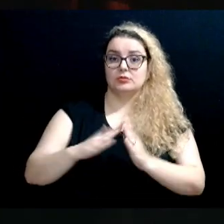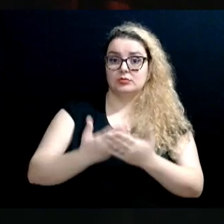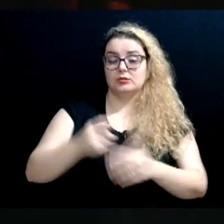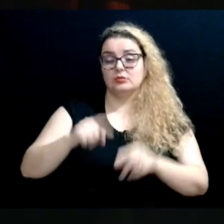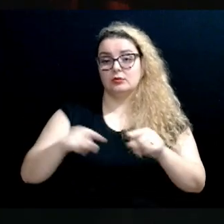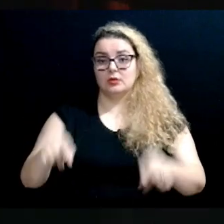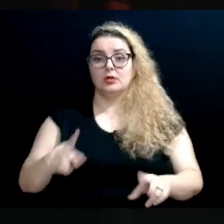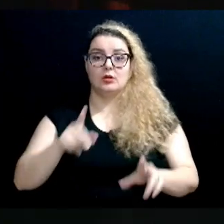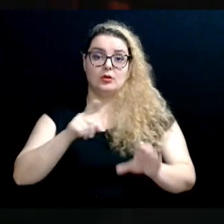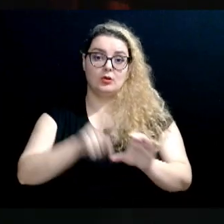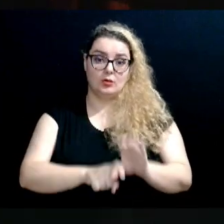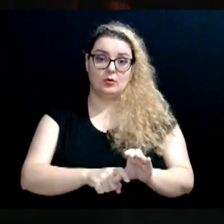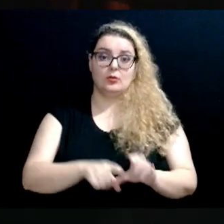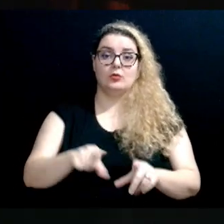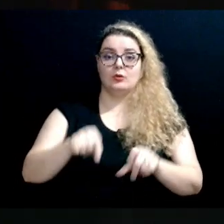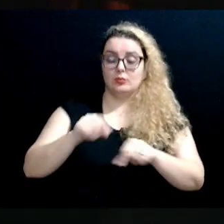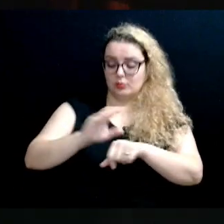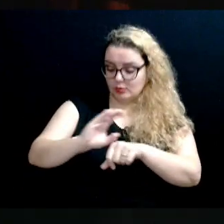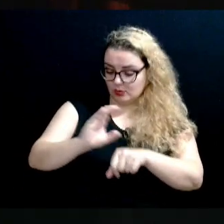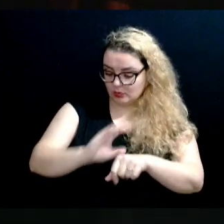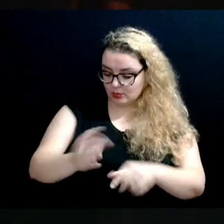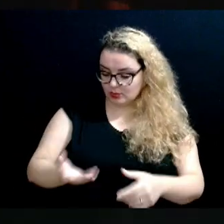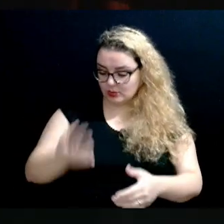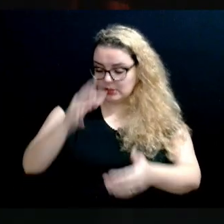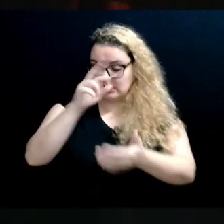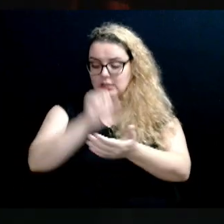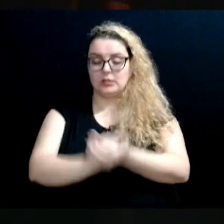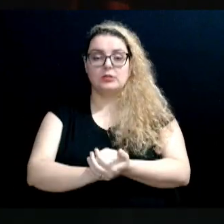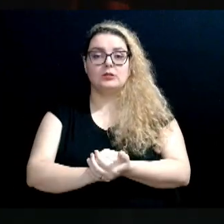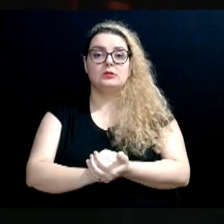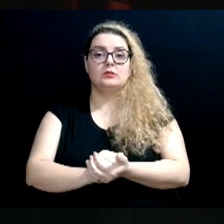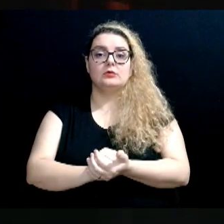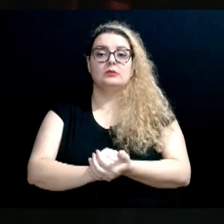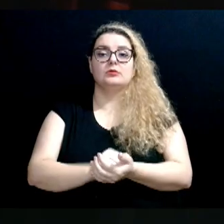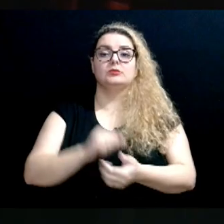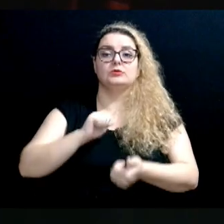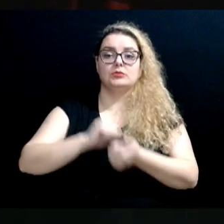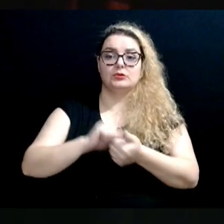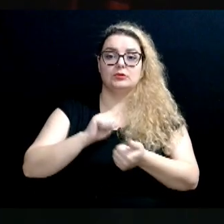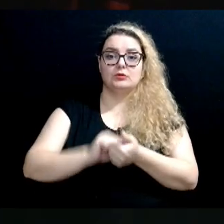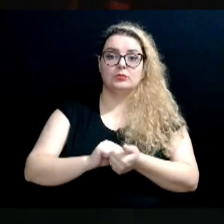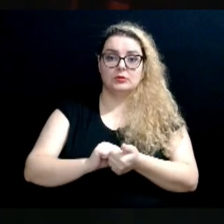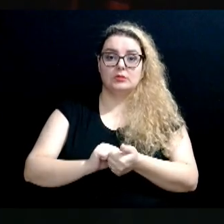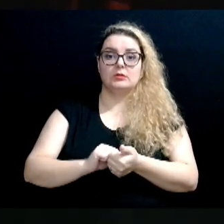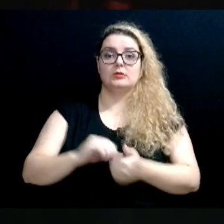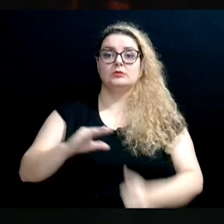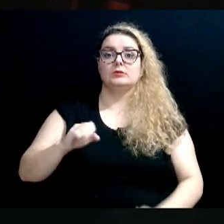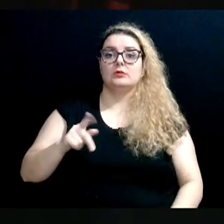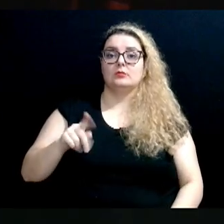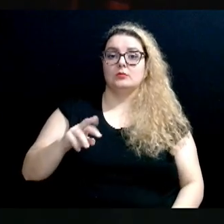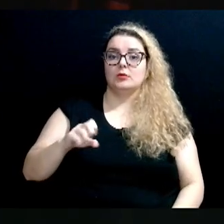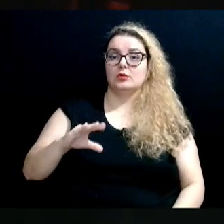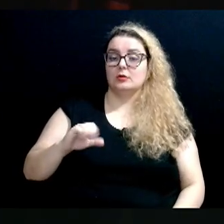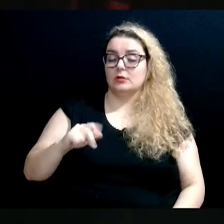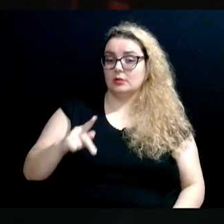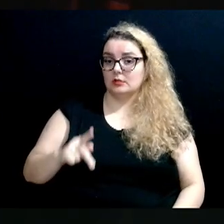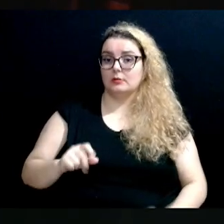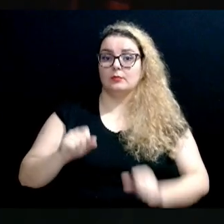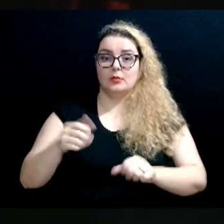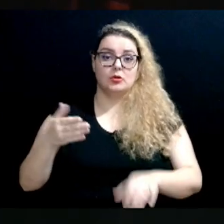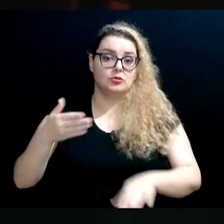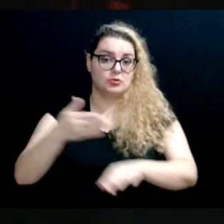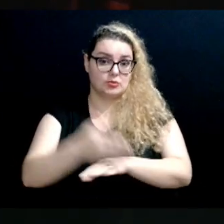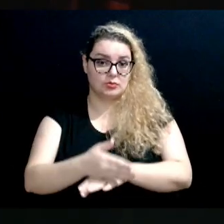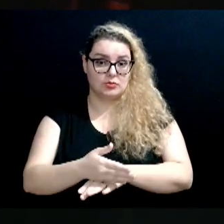curso escolhido, tá? As matrículas para os cursos de qualificação profissional do Ceprocamp você pode acessar no site